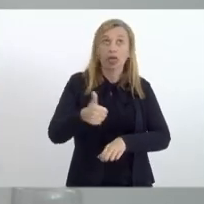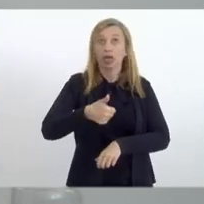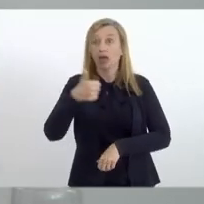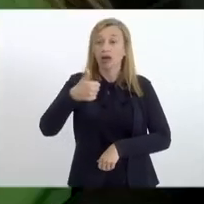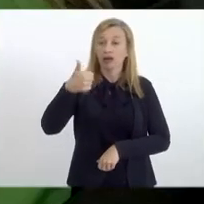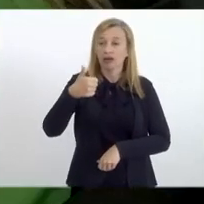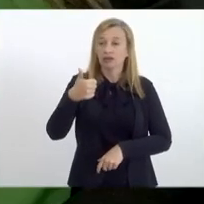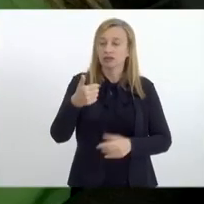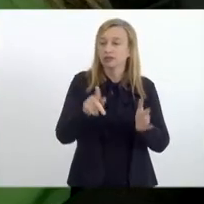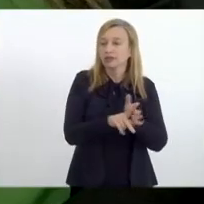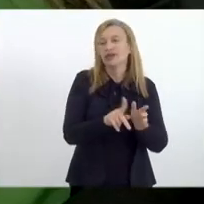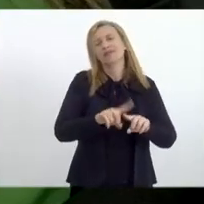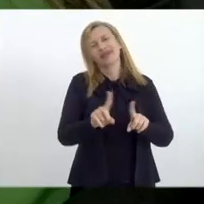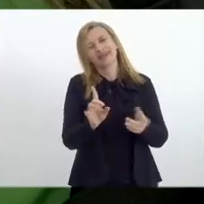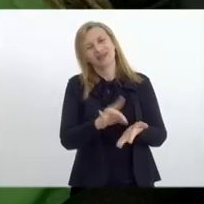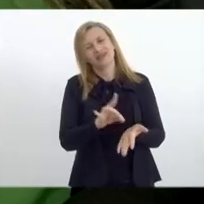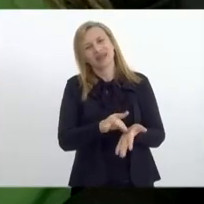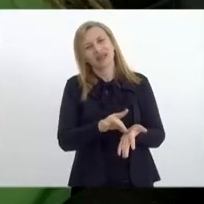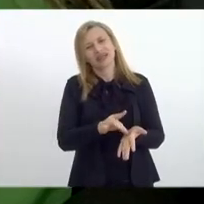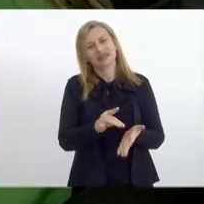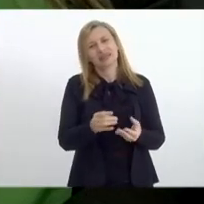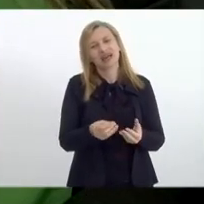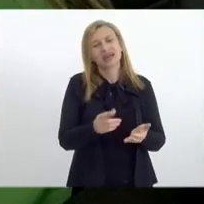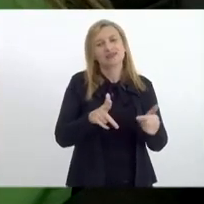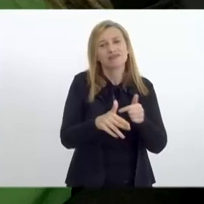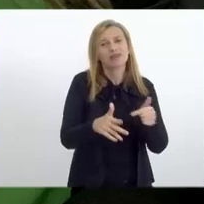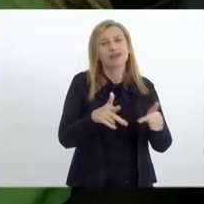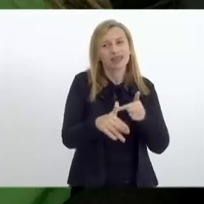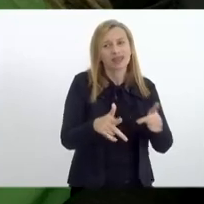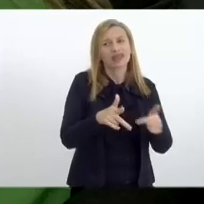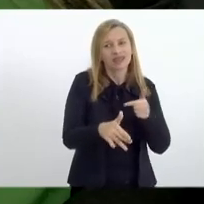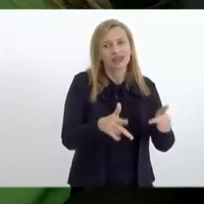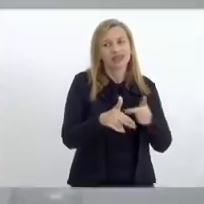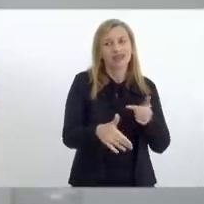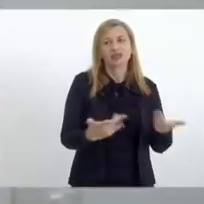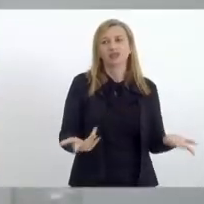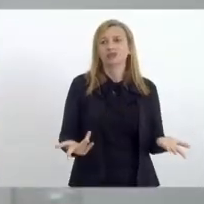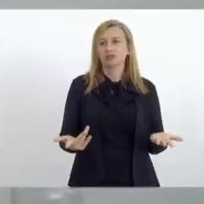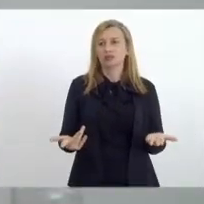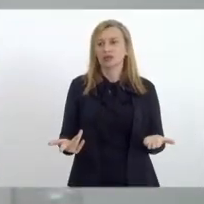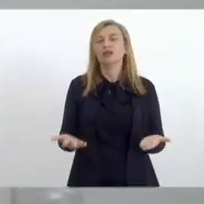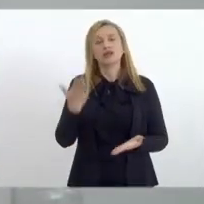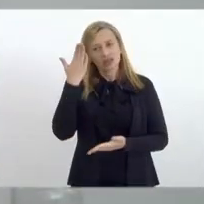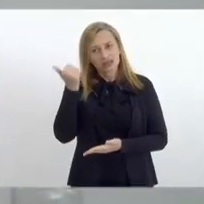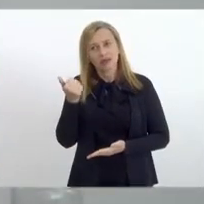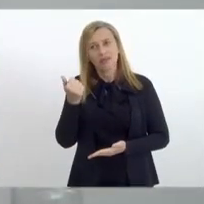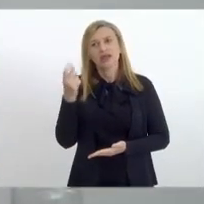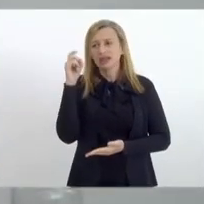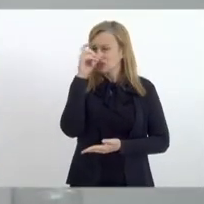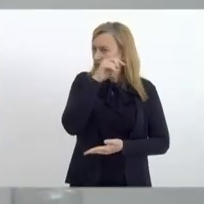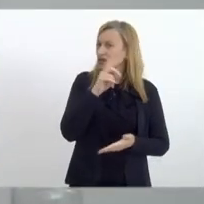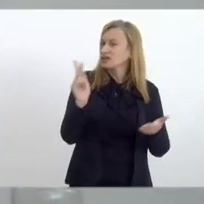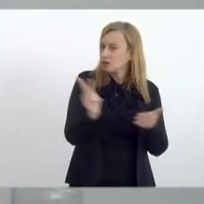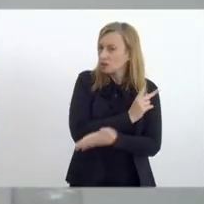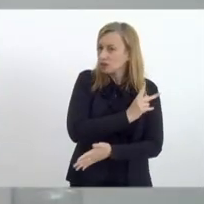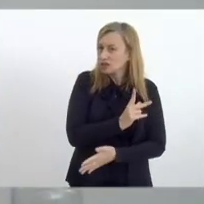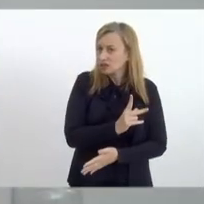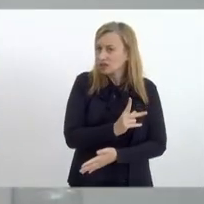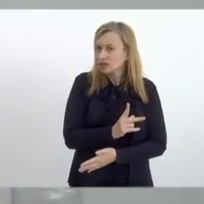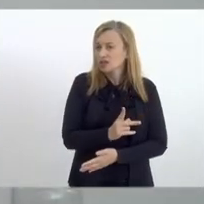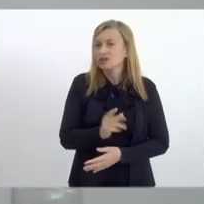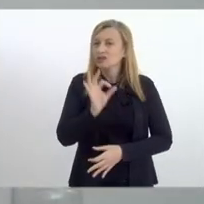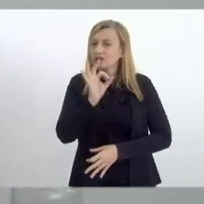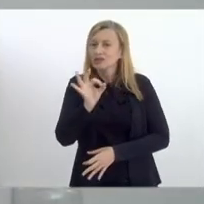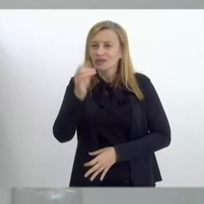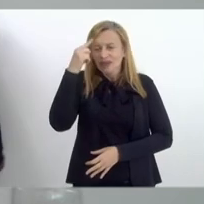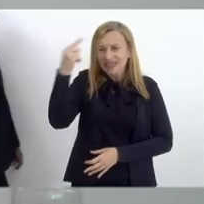o projeto, mas que, na verdade, estão atrapalhando, botando emendas sem pé nem cabeça, que a gente sabe que vai ser inviável de acontecer, numa lógica